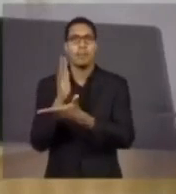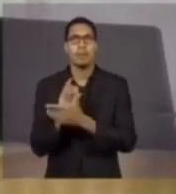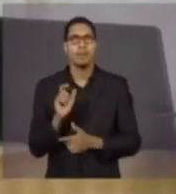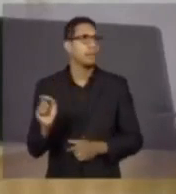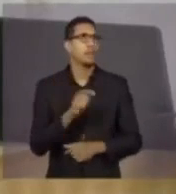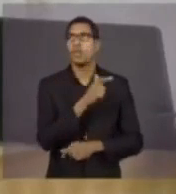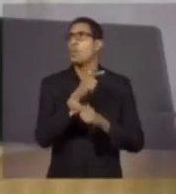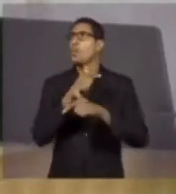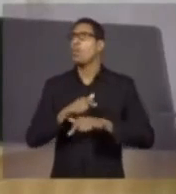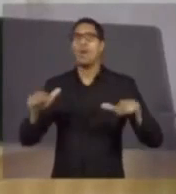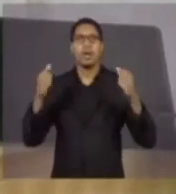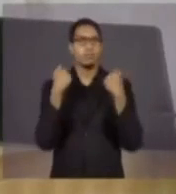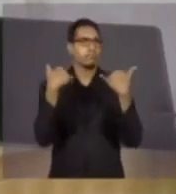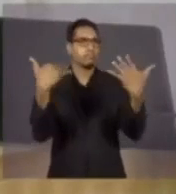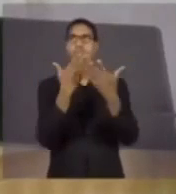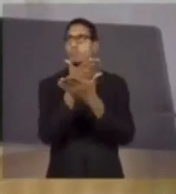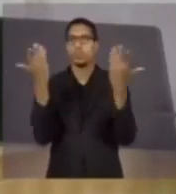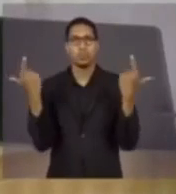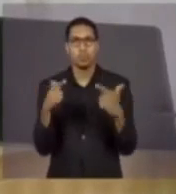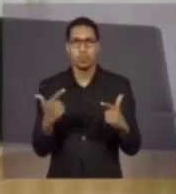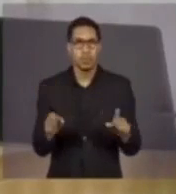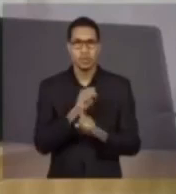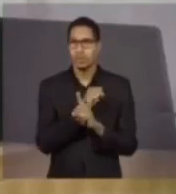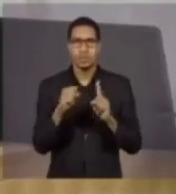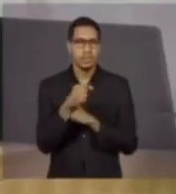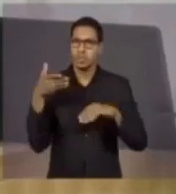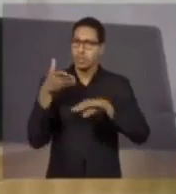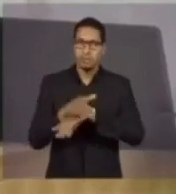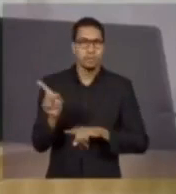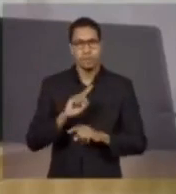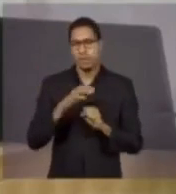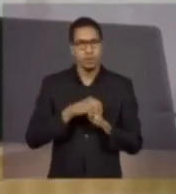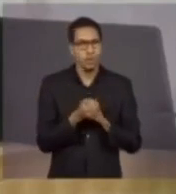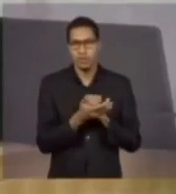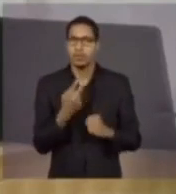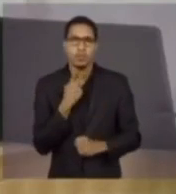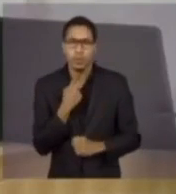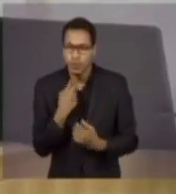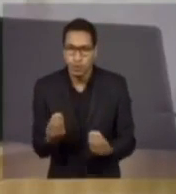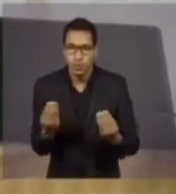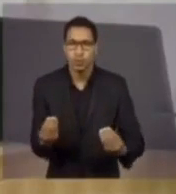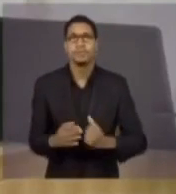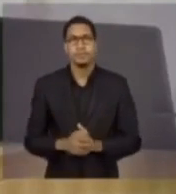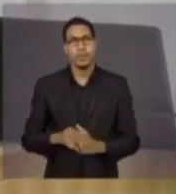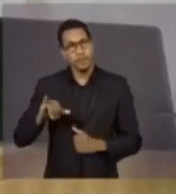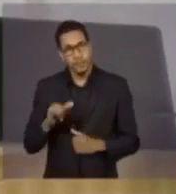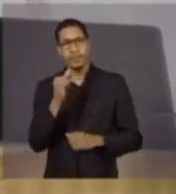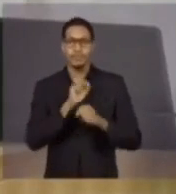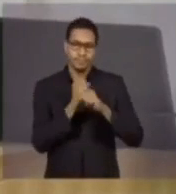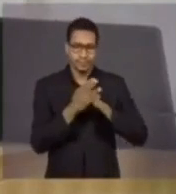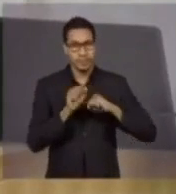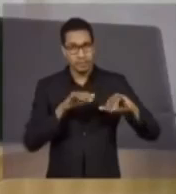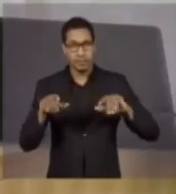estamos aqui não tem ninguém no plenário nas Galerias sociedade a pipa não é democrático é aproveitando o momento